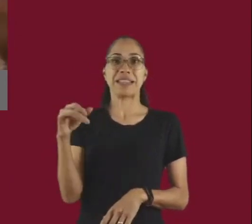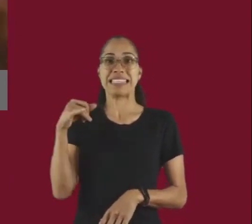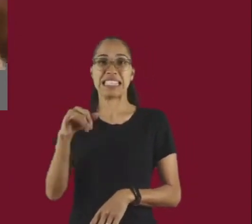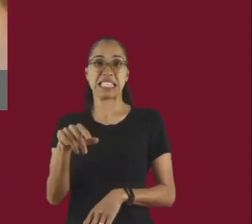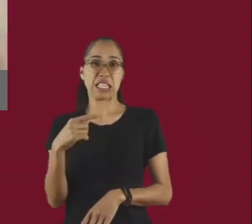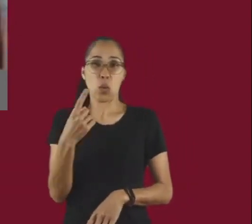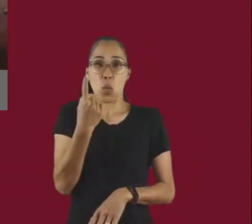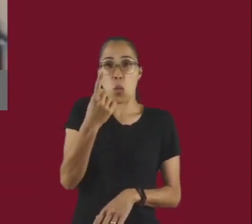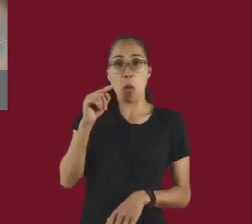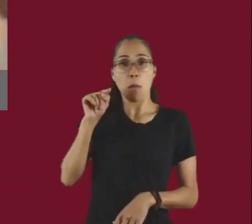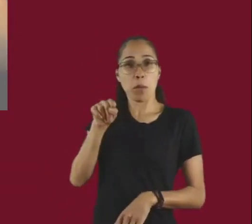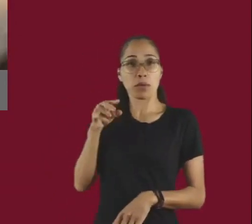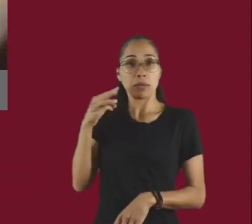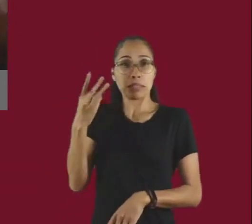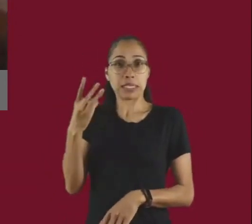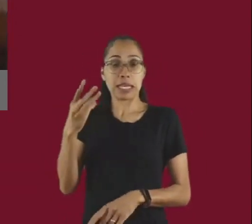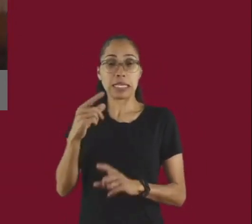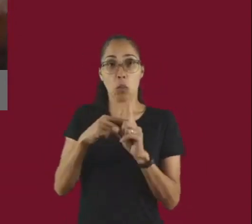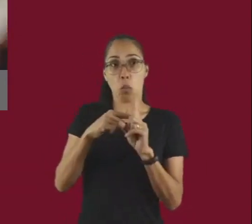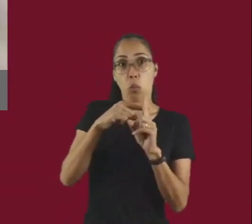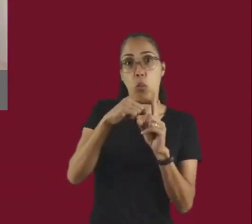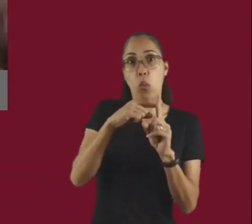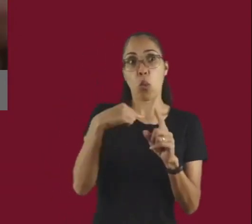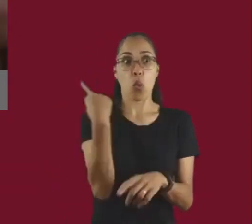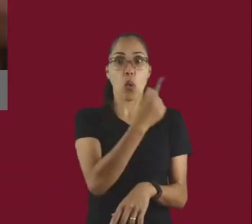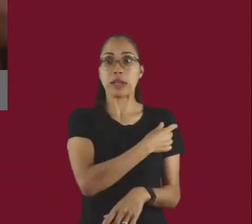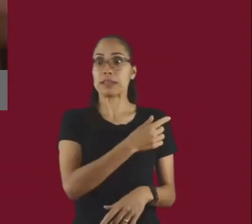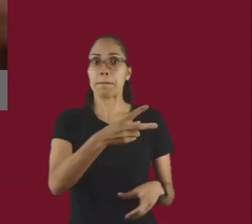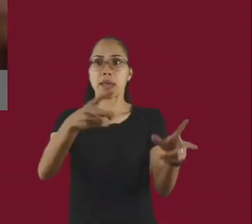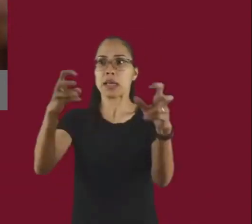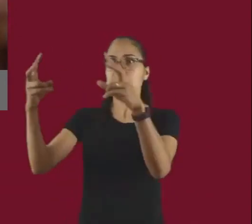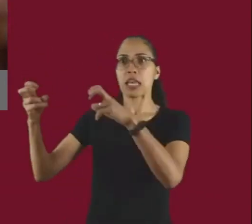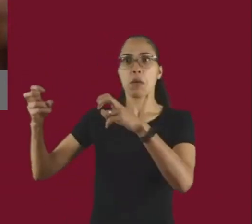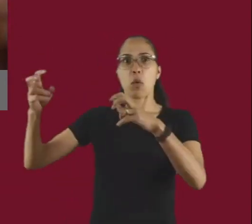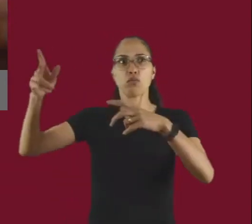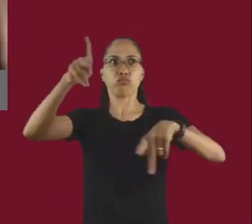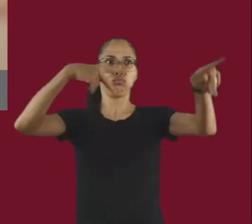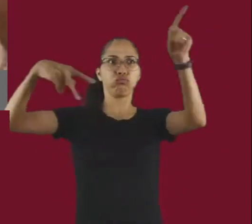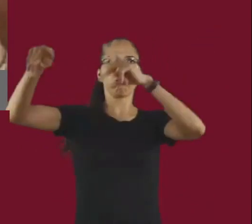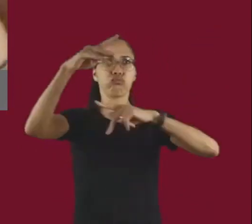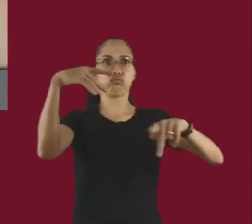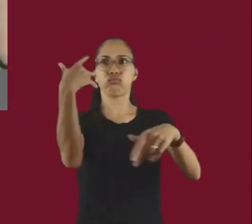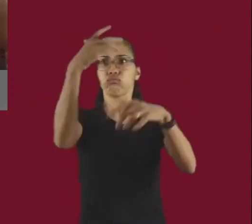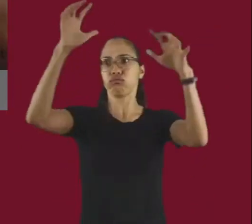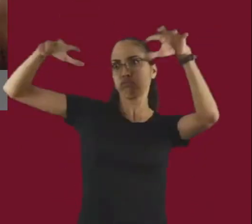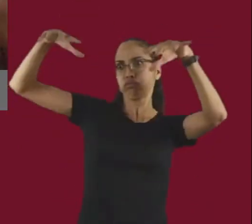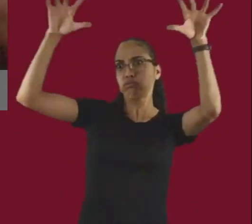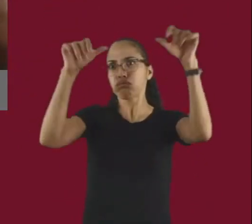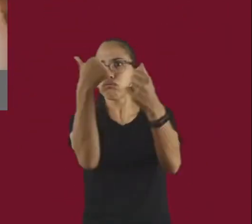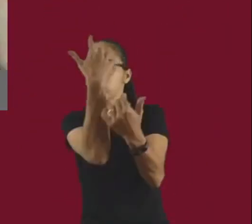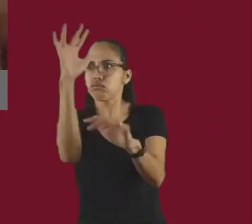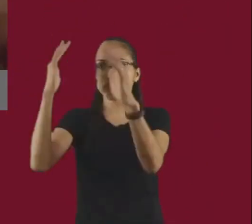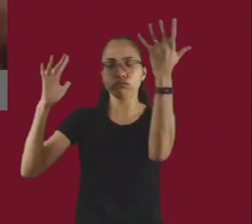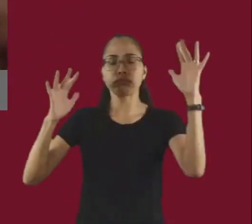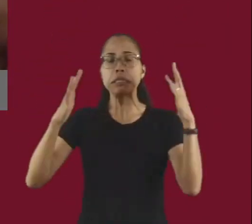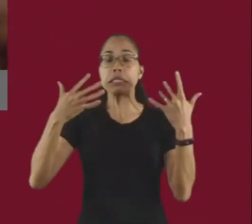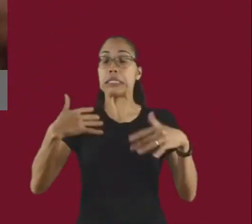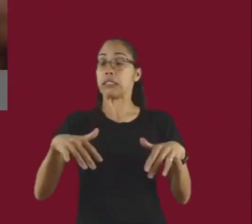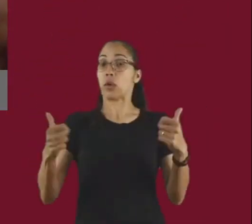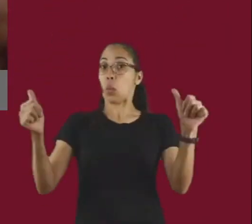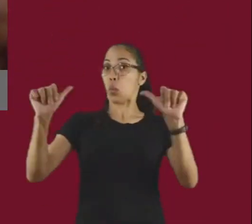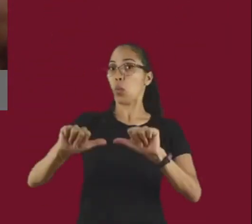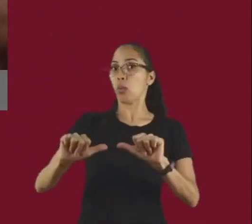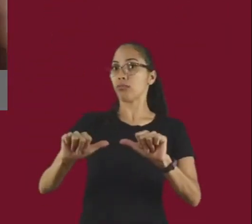esse colapso, com essa profusão de eventos extremos, com a vida muito pior do que